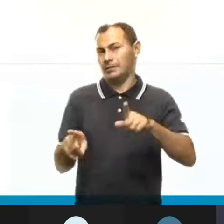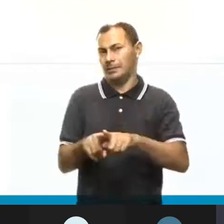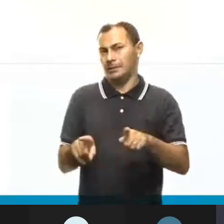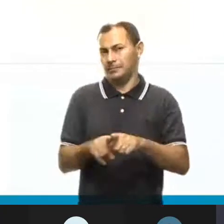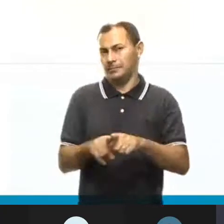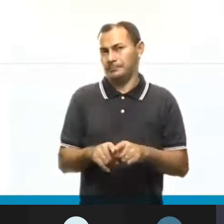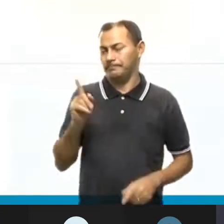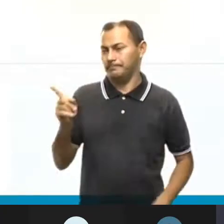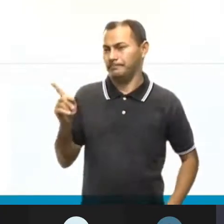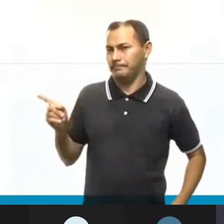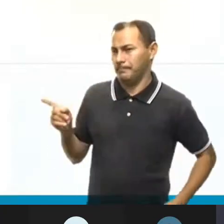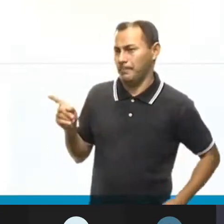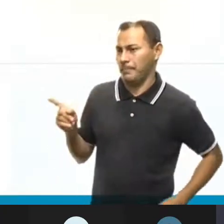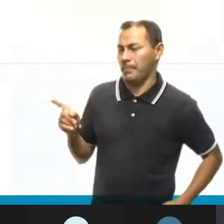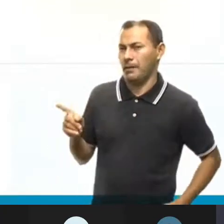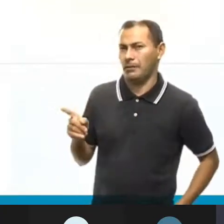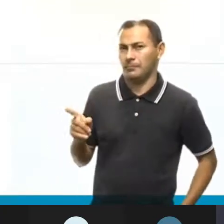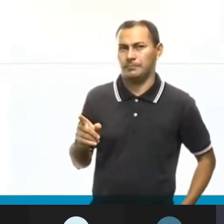existem, né, aqui, ó,